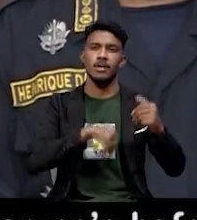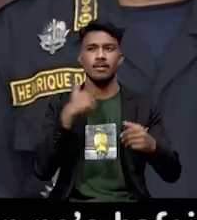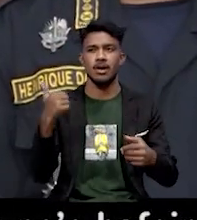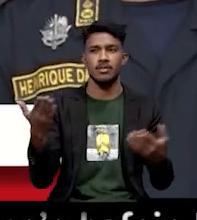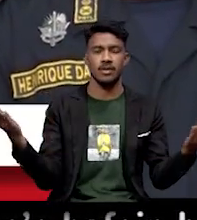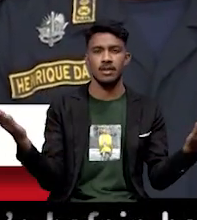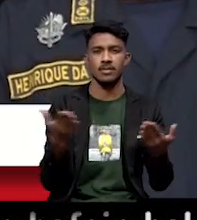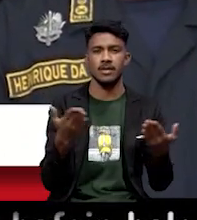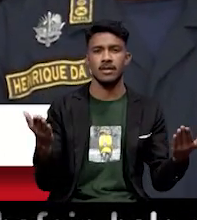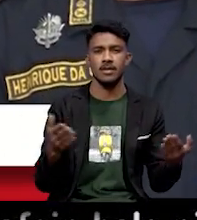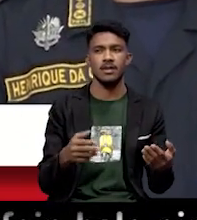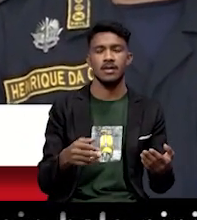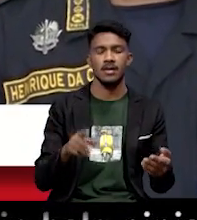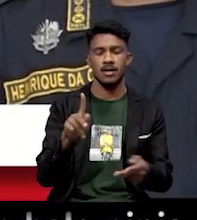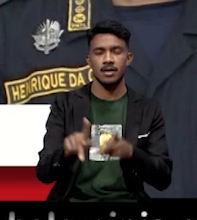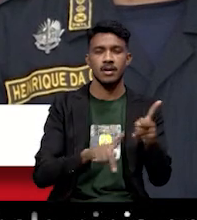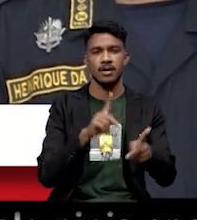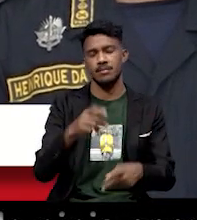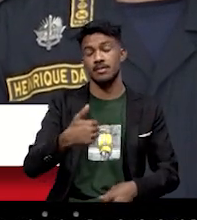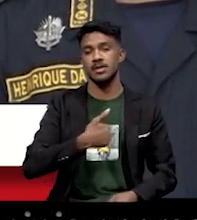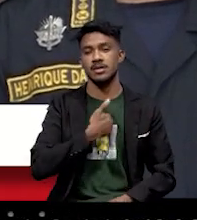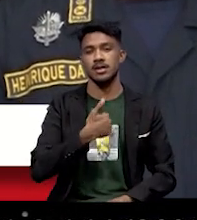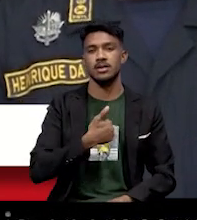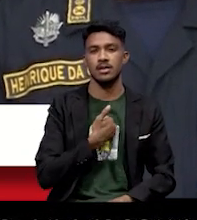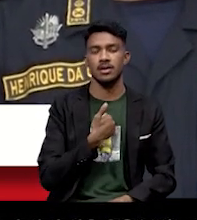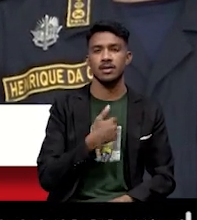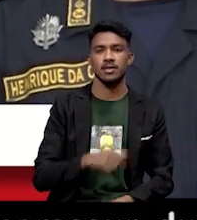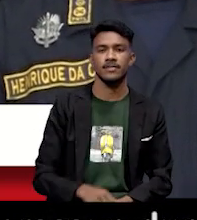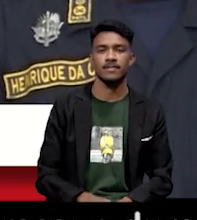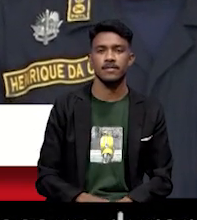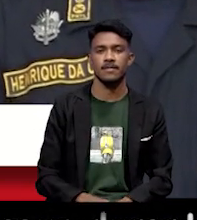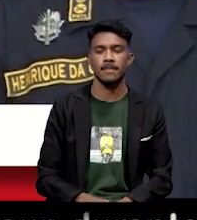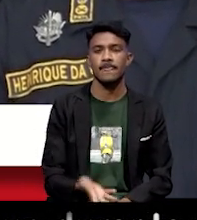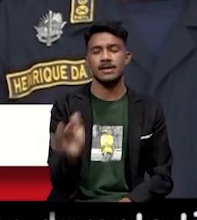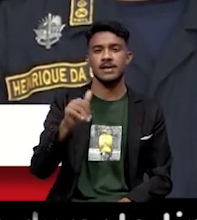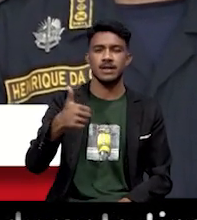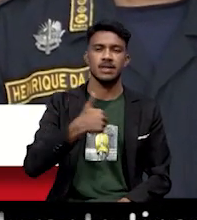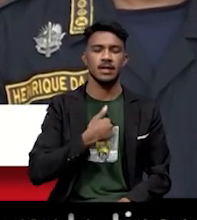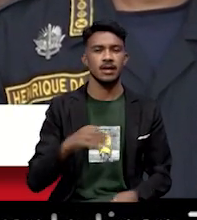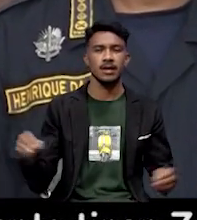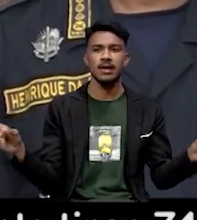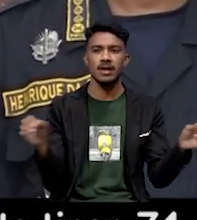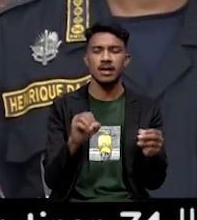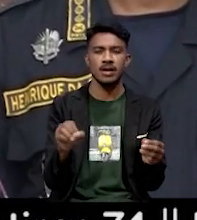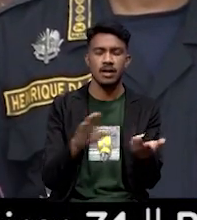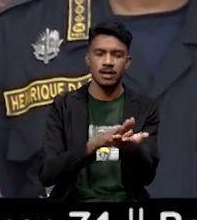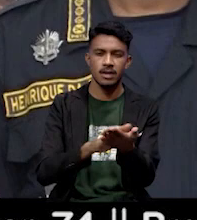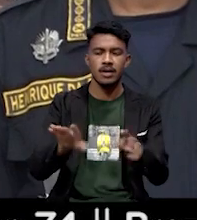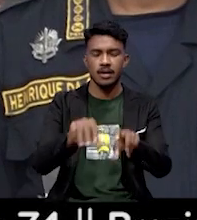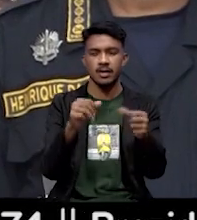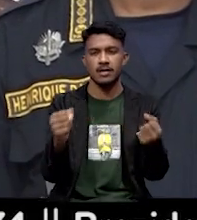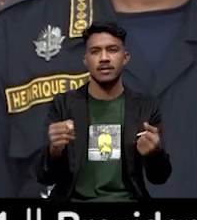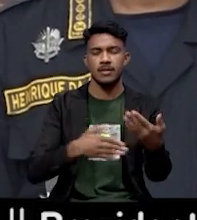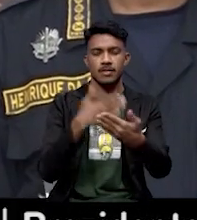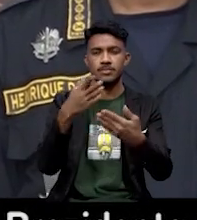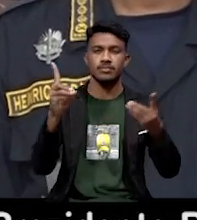Nabe, komunidade senti kata sira senti kata klasik guru. Tamane, maka oi